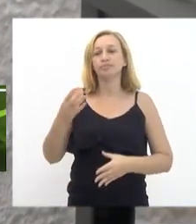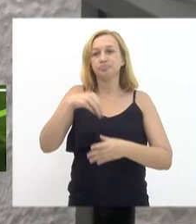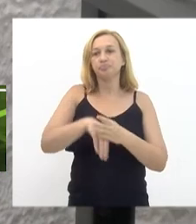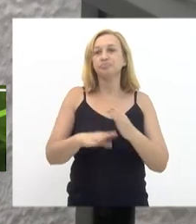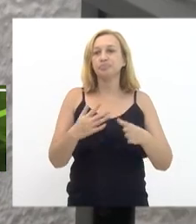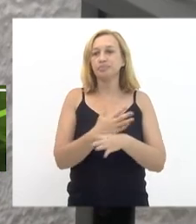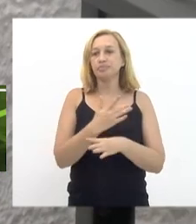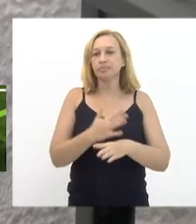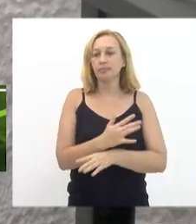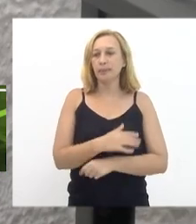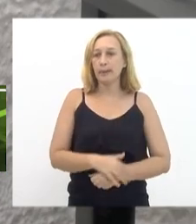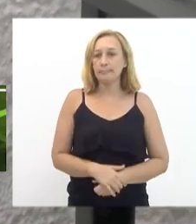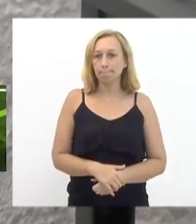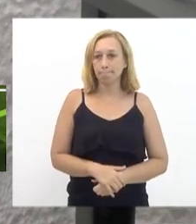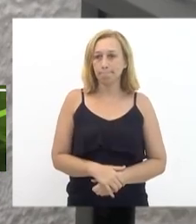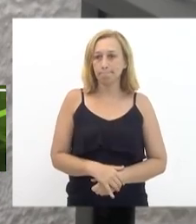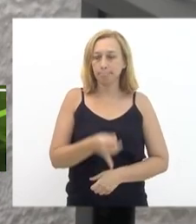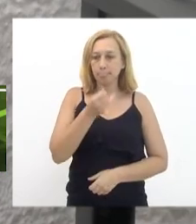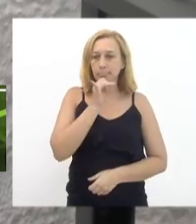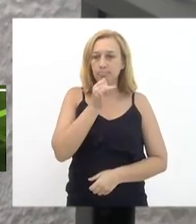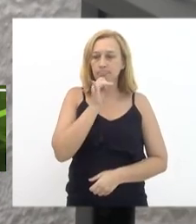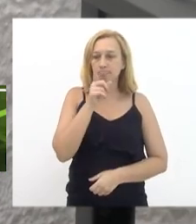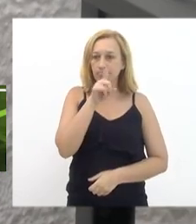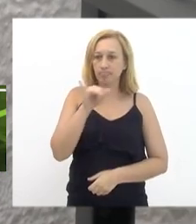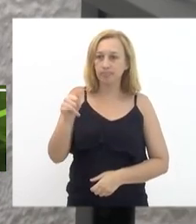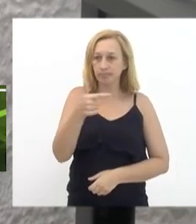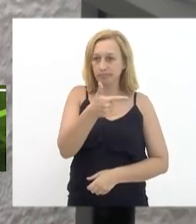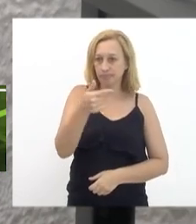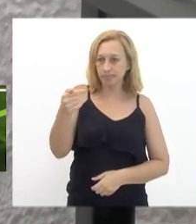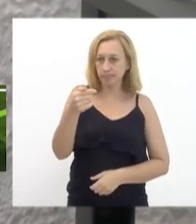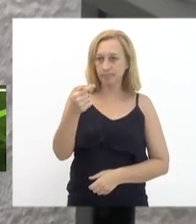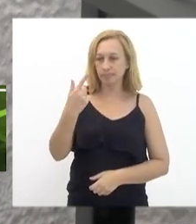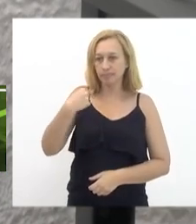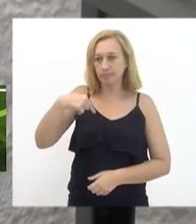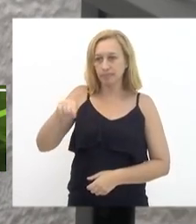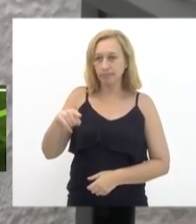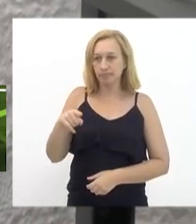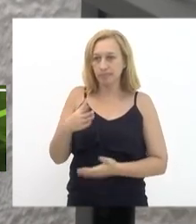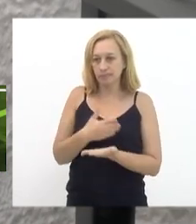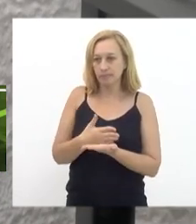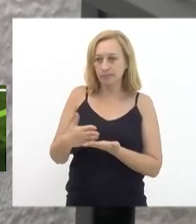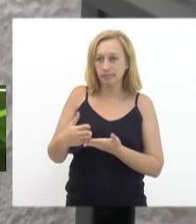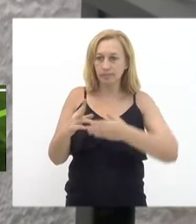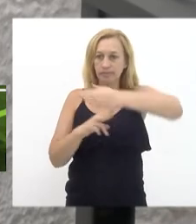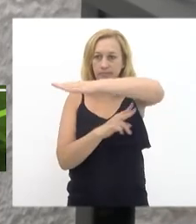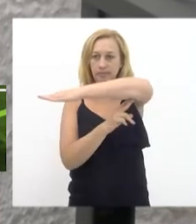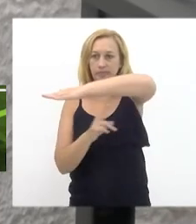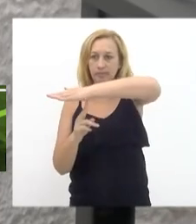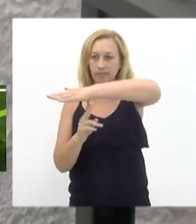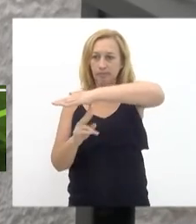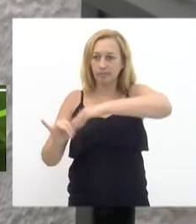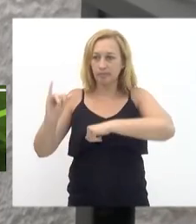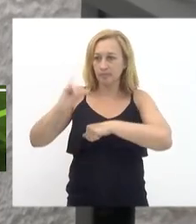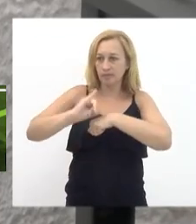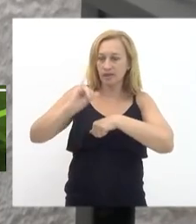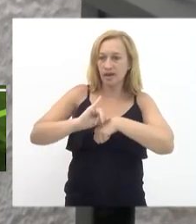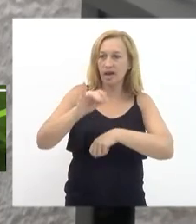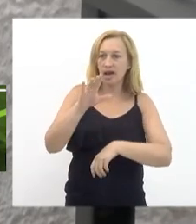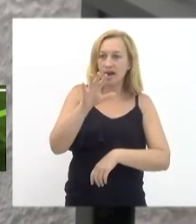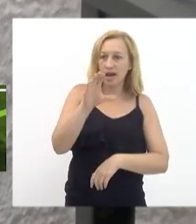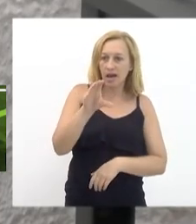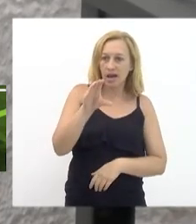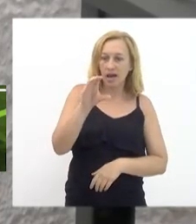ou menos pra gente da cidade por exemplo dia 17 eu vou da ordem de início na ponte de ferro em Cardoso